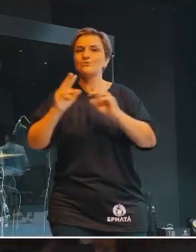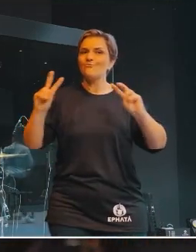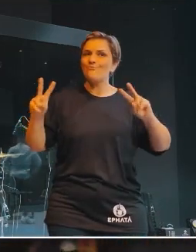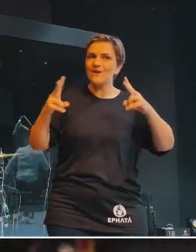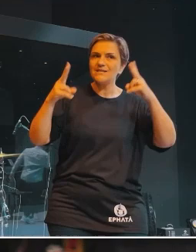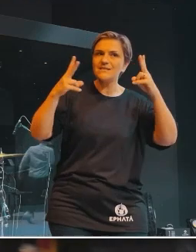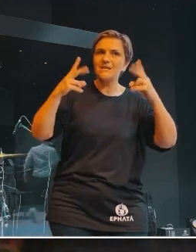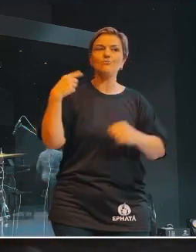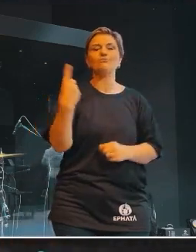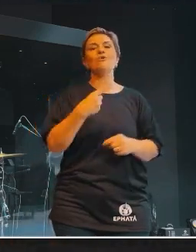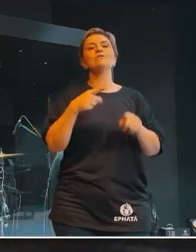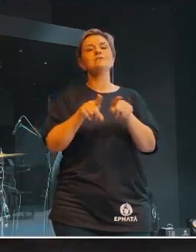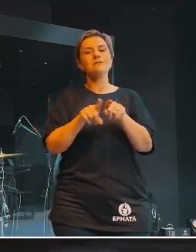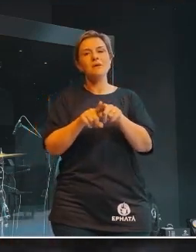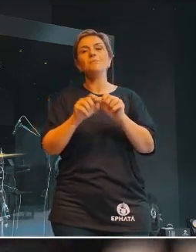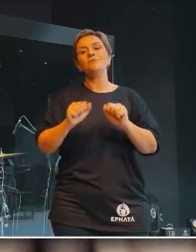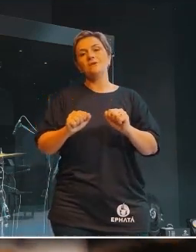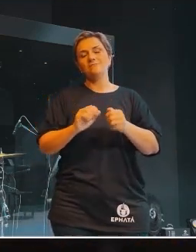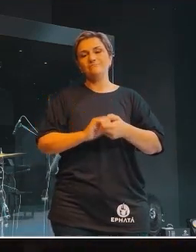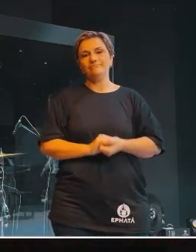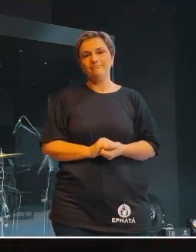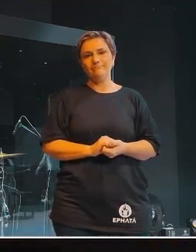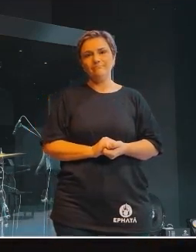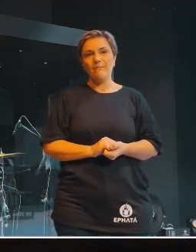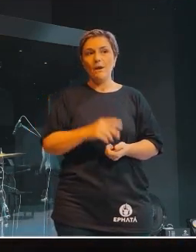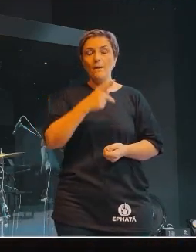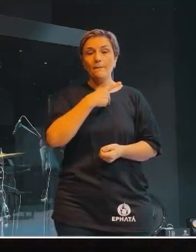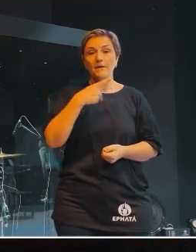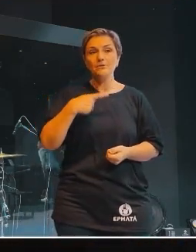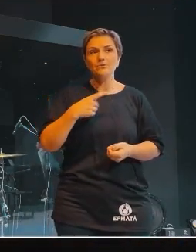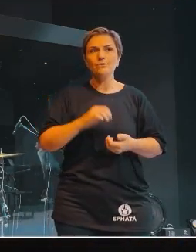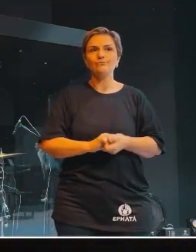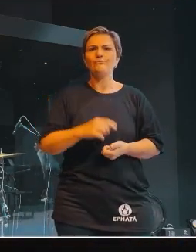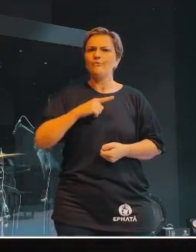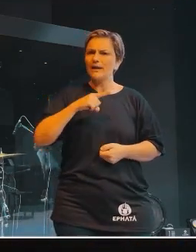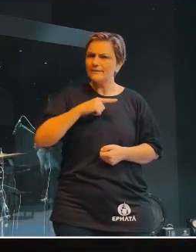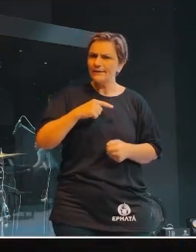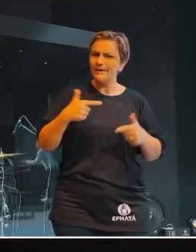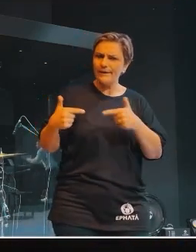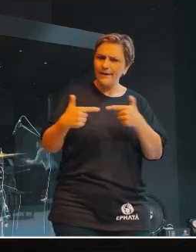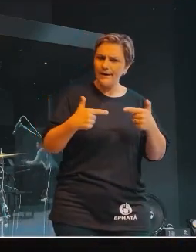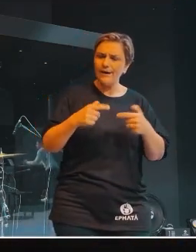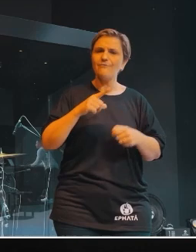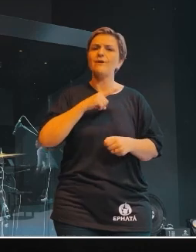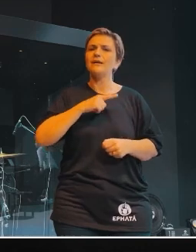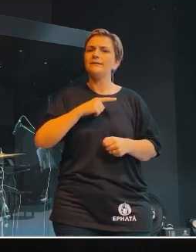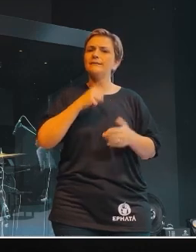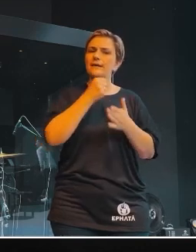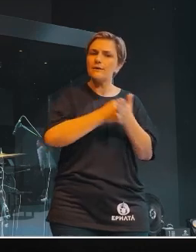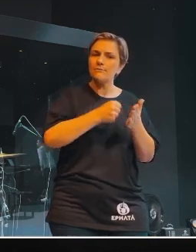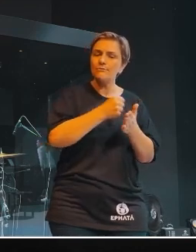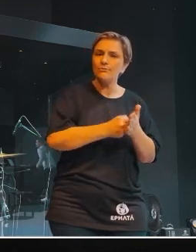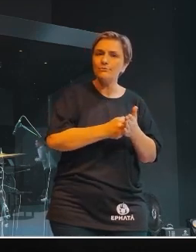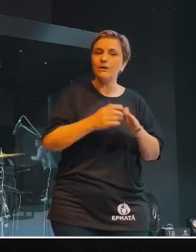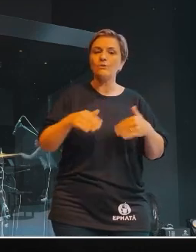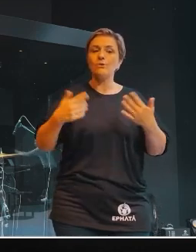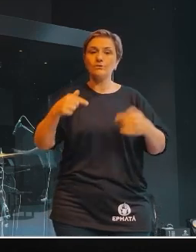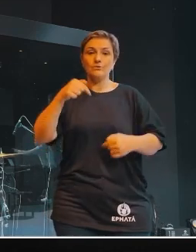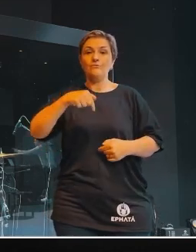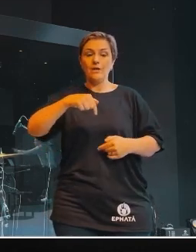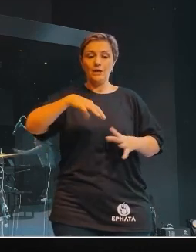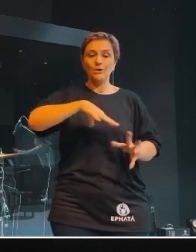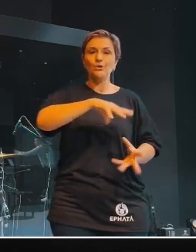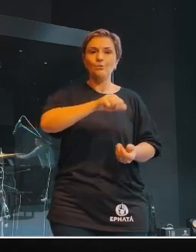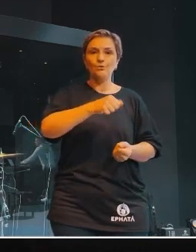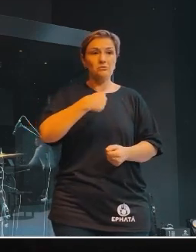vencer. Pastor, vai ter guerra enquanto eu estiver por aqui? Eu respondo ou